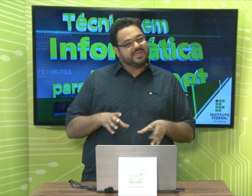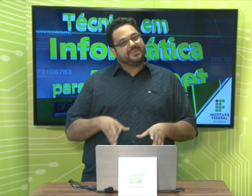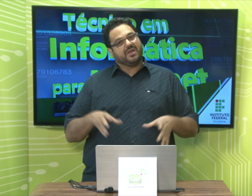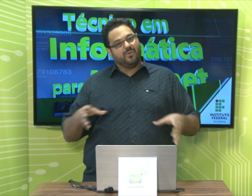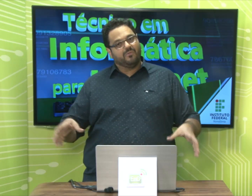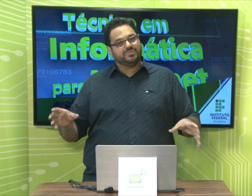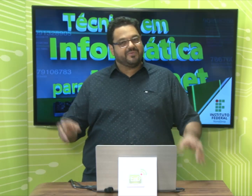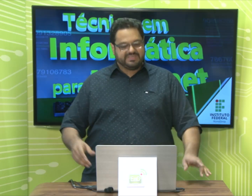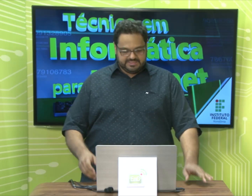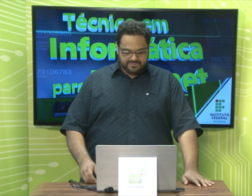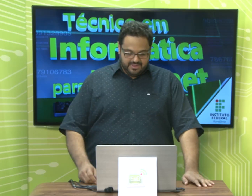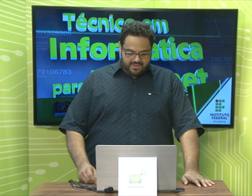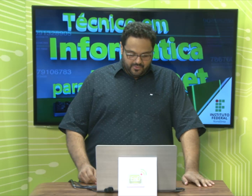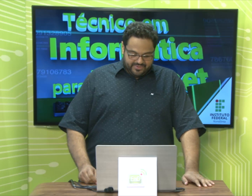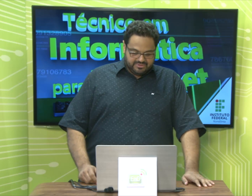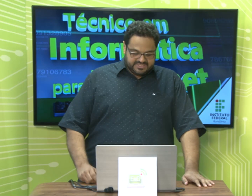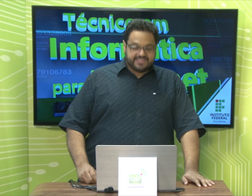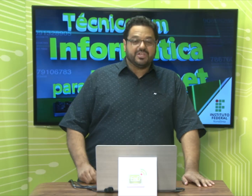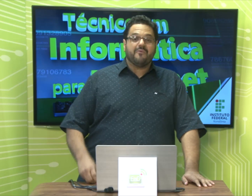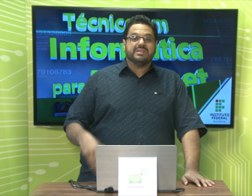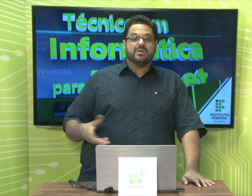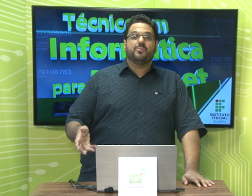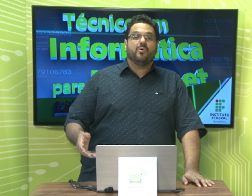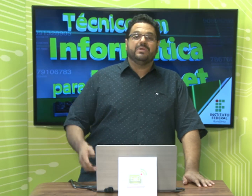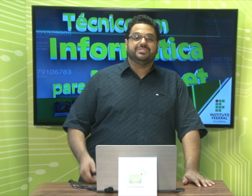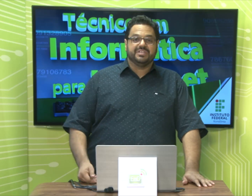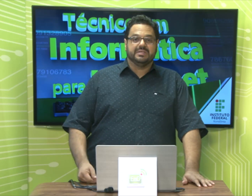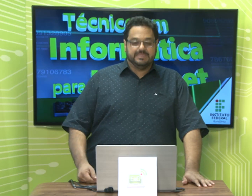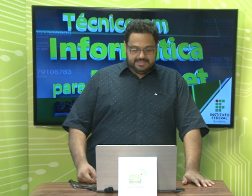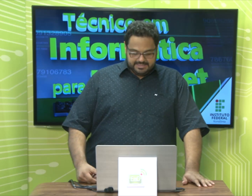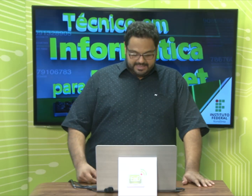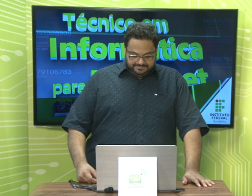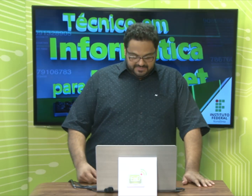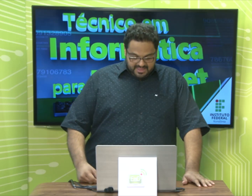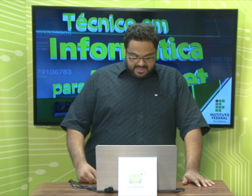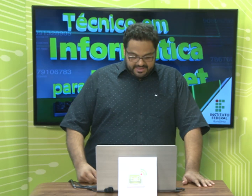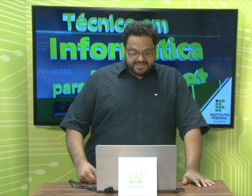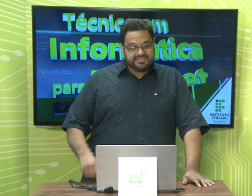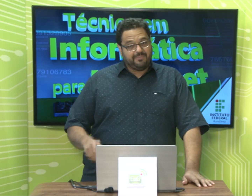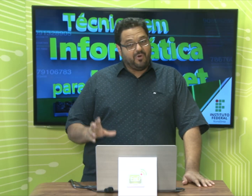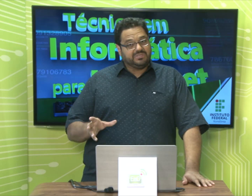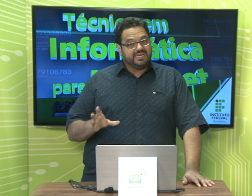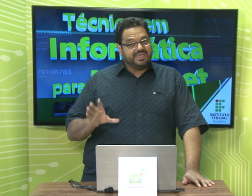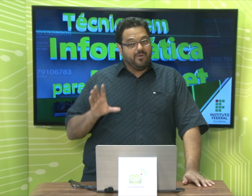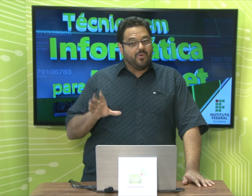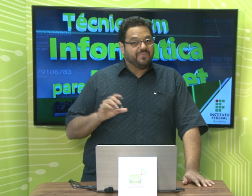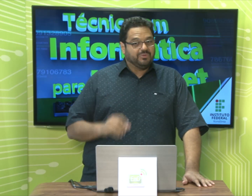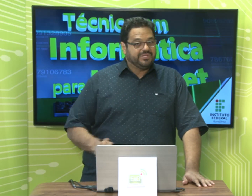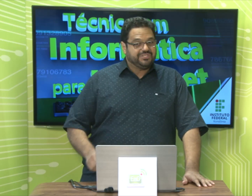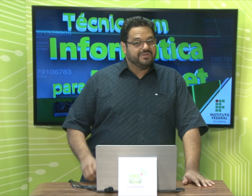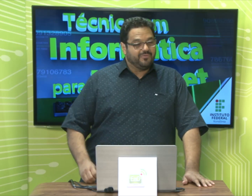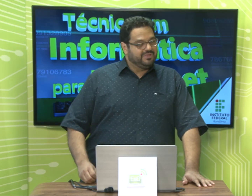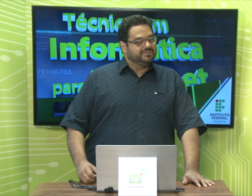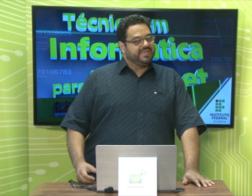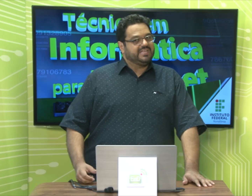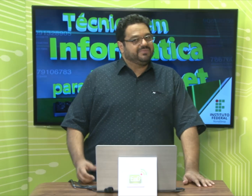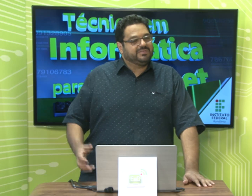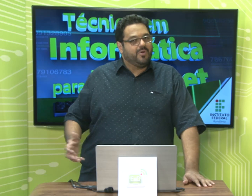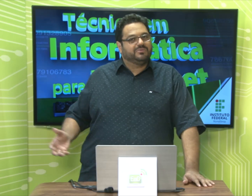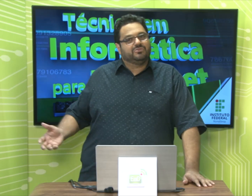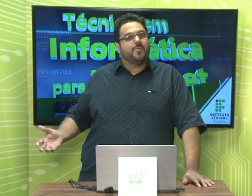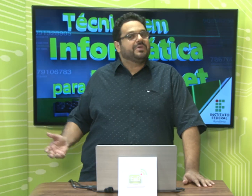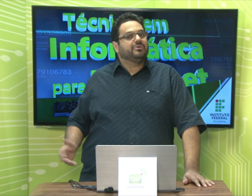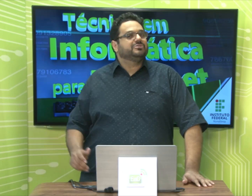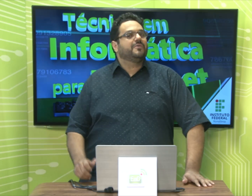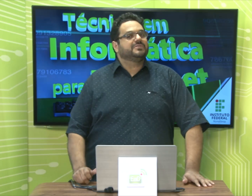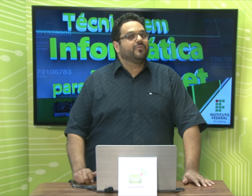bom sempre estar com a última versão. O Windows 7 já é uma versão um pouco antiga, né? E já mostra que é um computador antigo, o Windows 7, mas